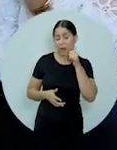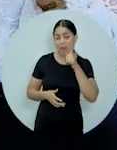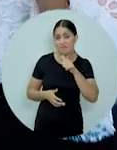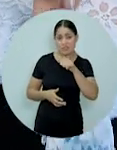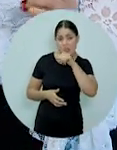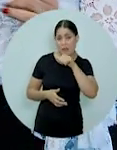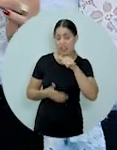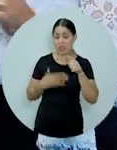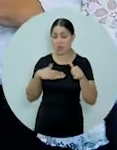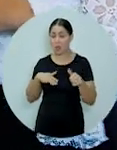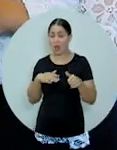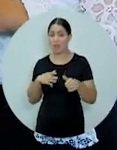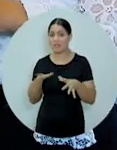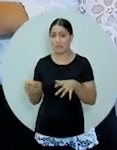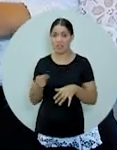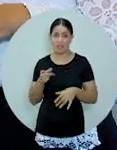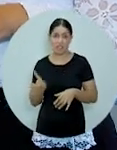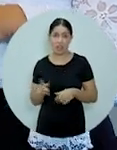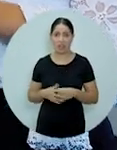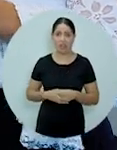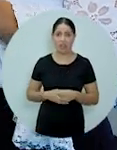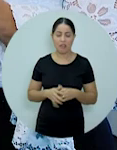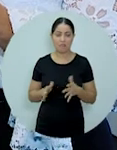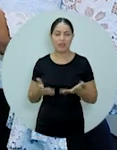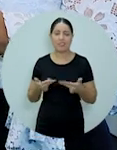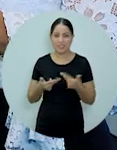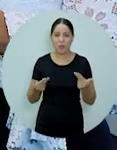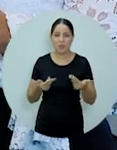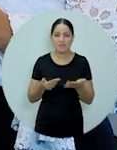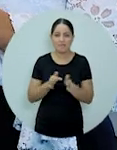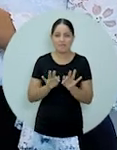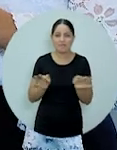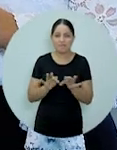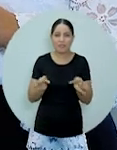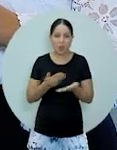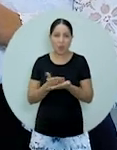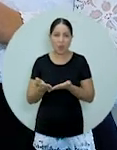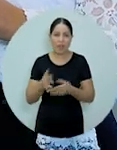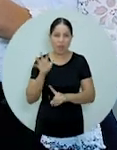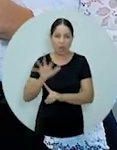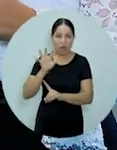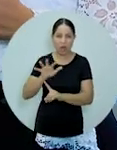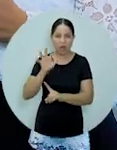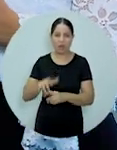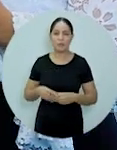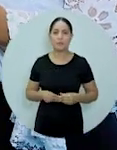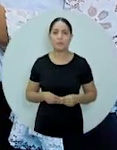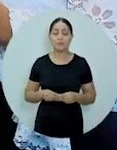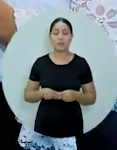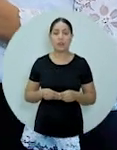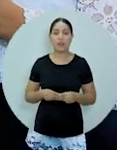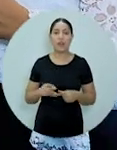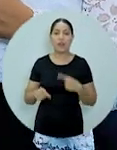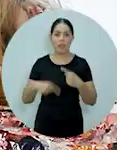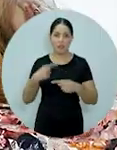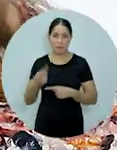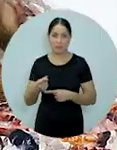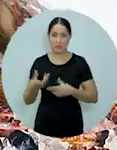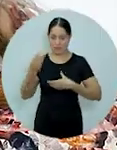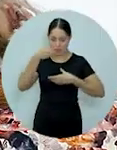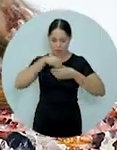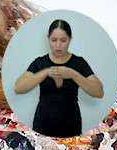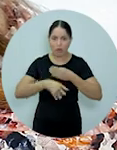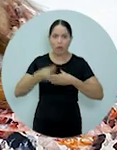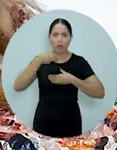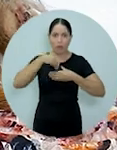mãe não sabe cuidar de você, ou seu pai não sabe cuidar de você, começa a ser um problema, porque a criança começa a ouvir e fala, poxa, não sabe cuidar de mim. Né?